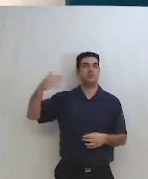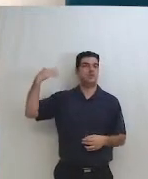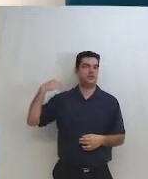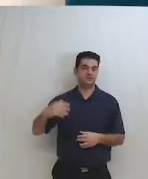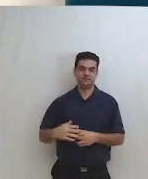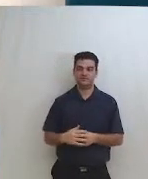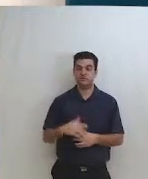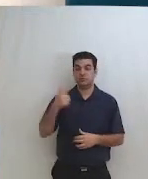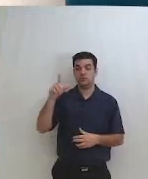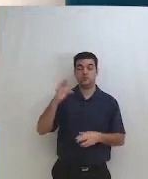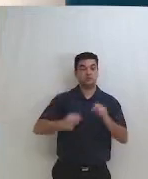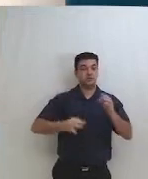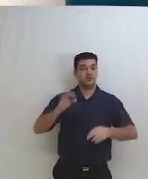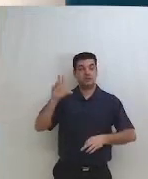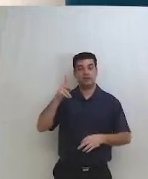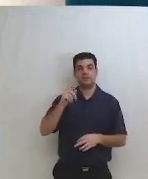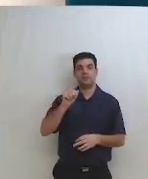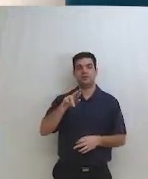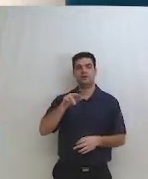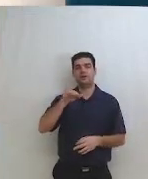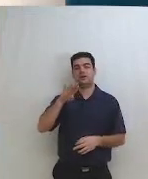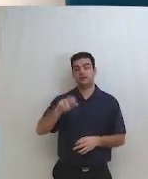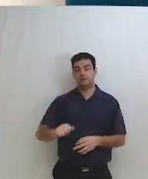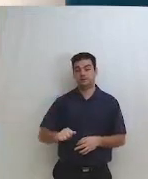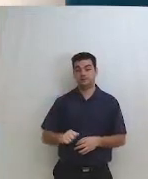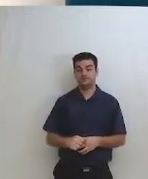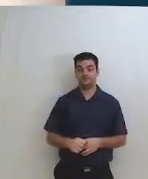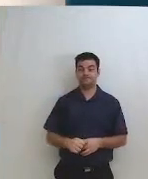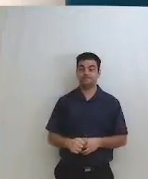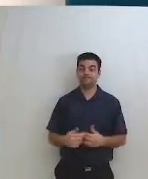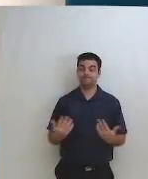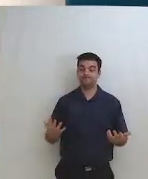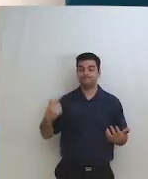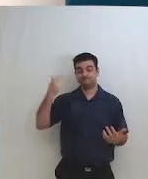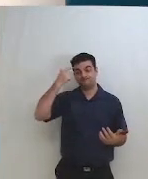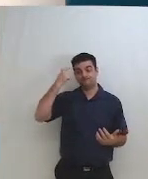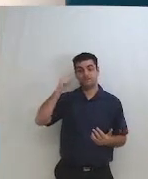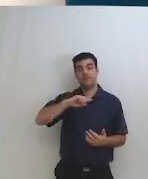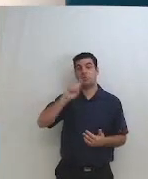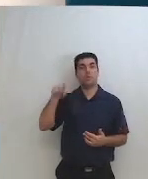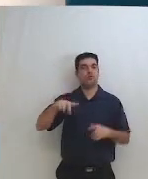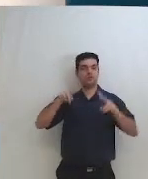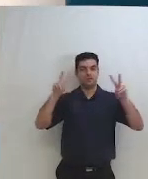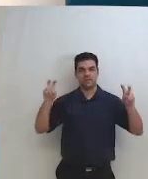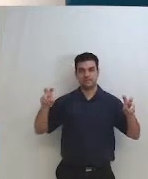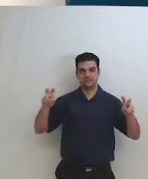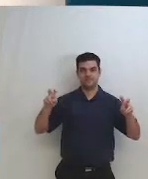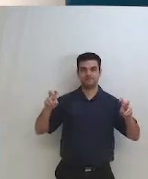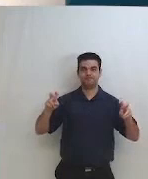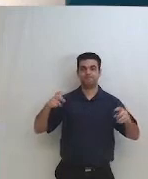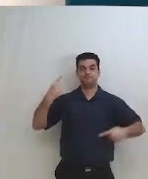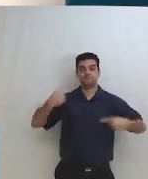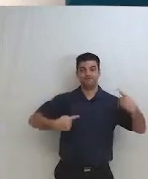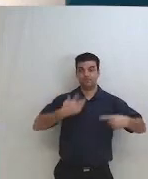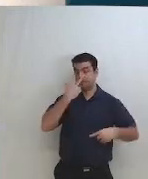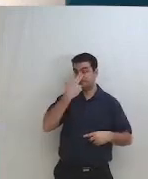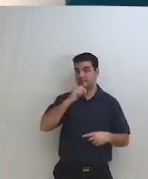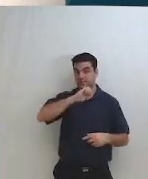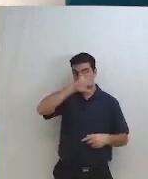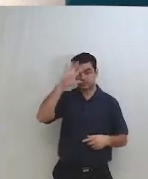da Paraíba. Então, considerando que essa não é uma matéria que esteja comprovada e que pudesse